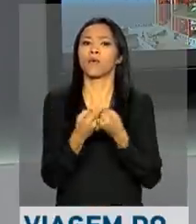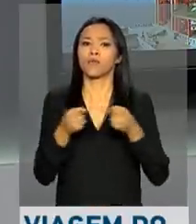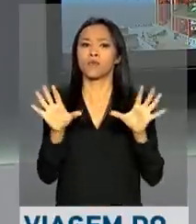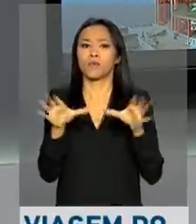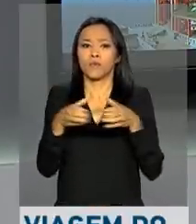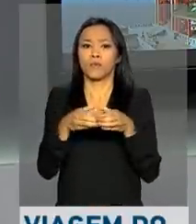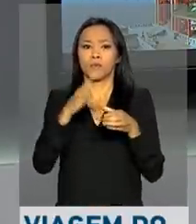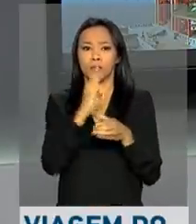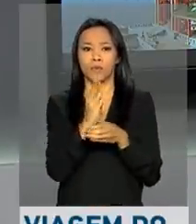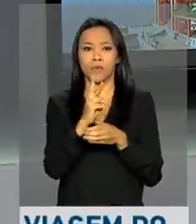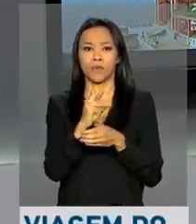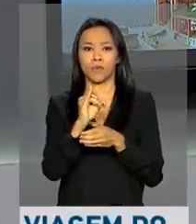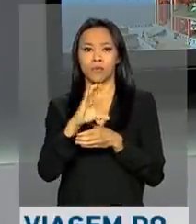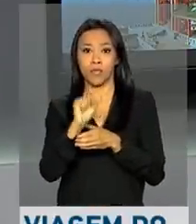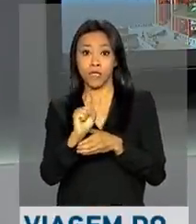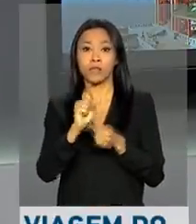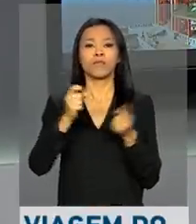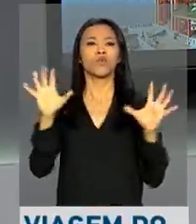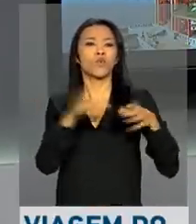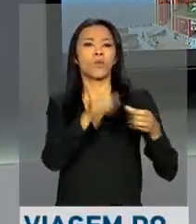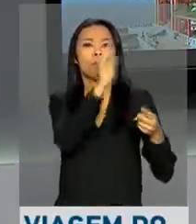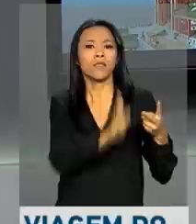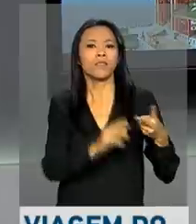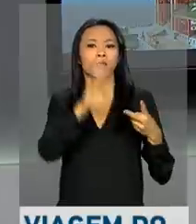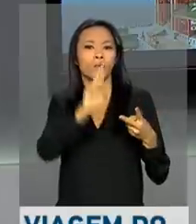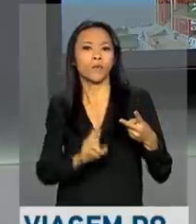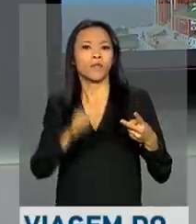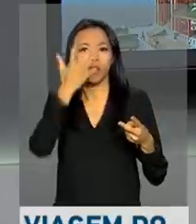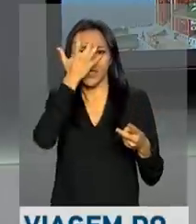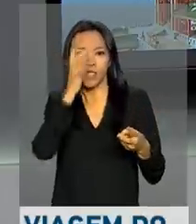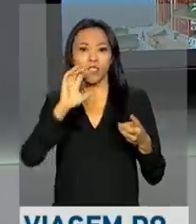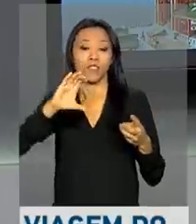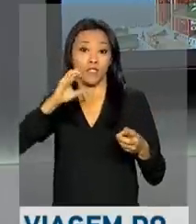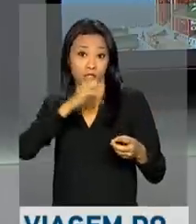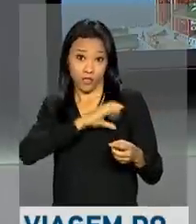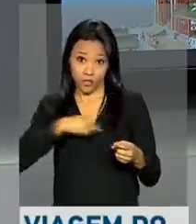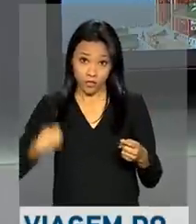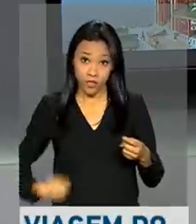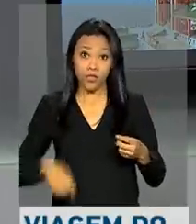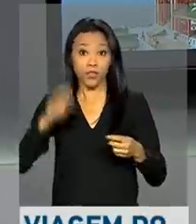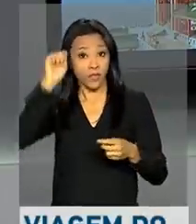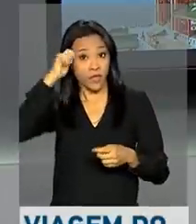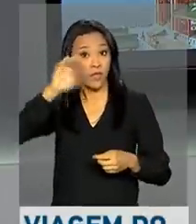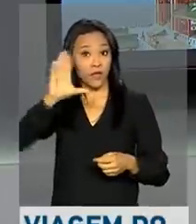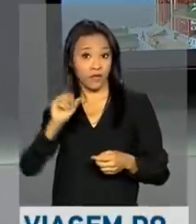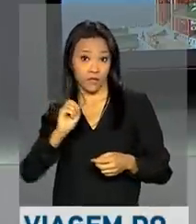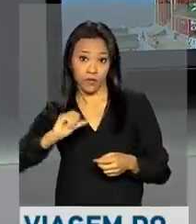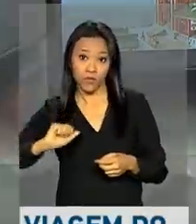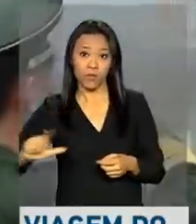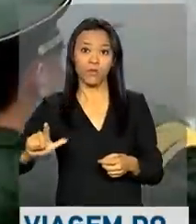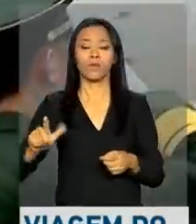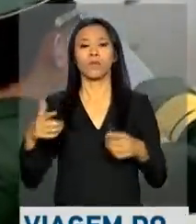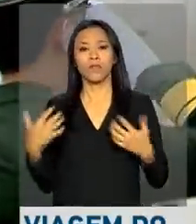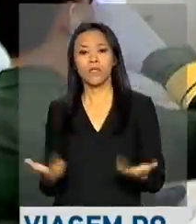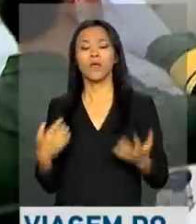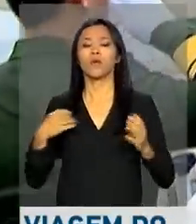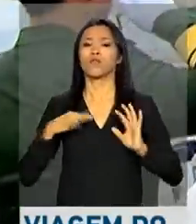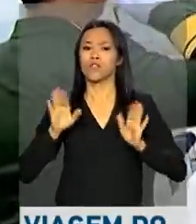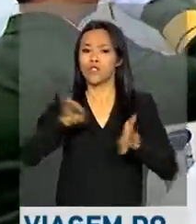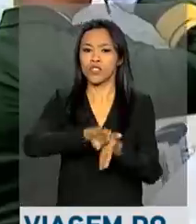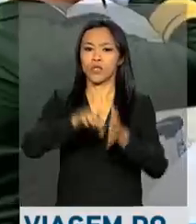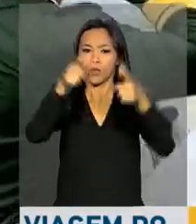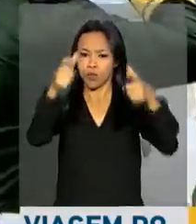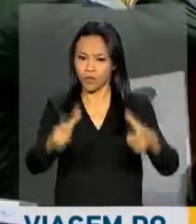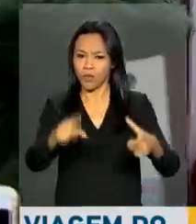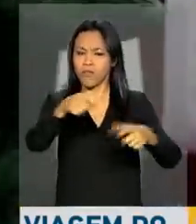BRICS, grupo que reúne Brasil, Rússia, Índia, China e África do Sul. O presidente desembarcou no país asiático